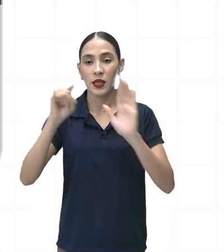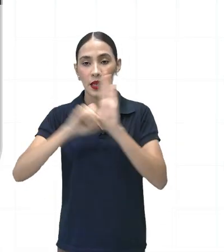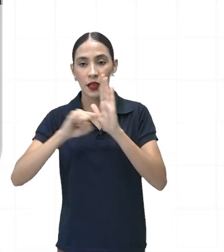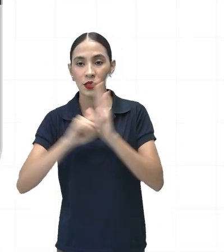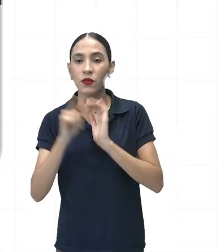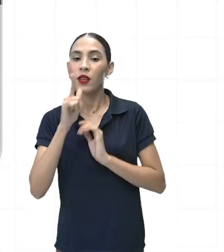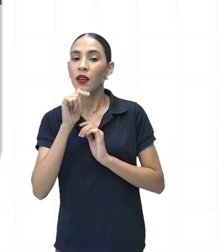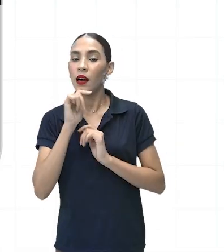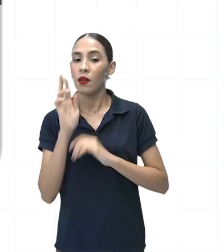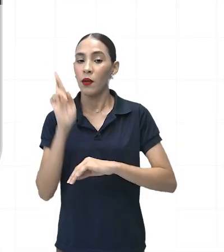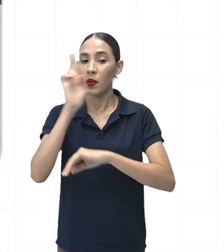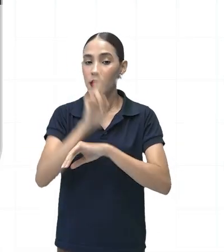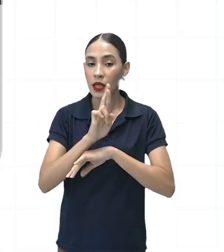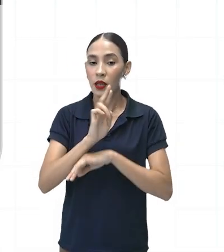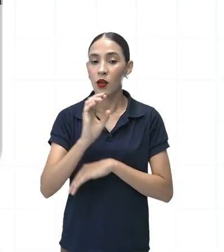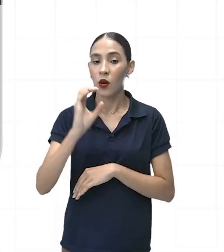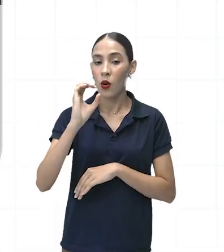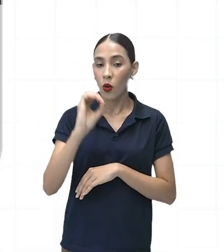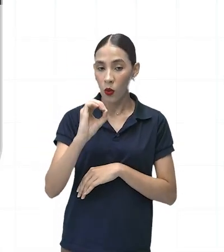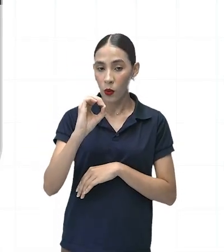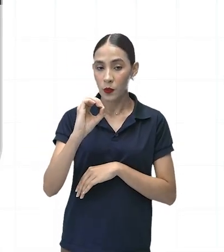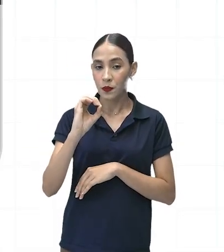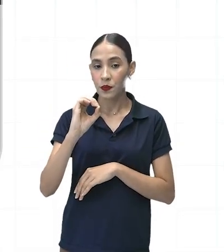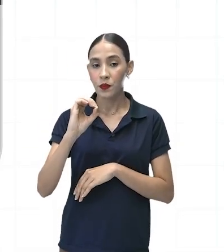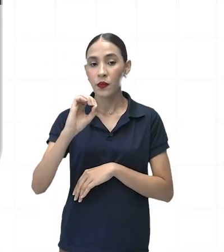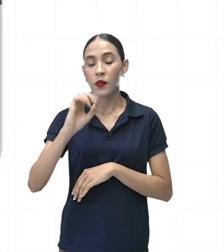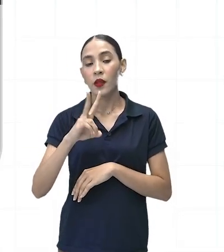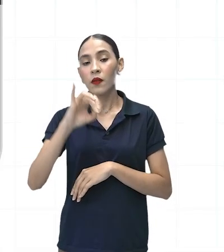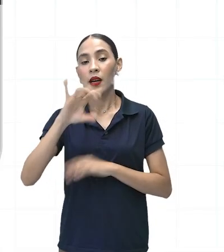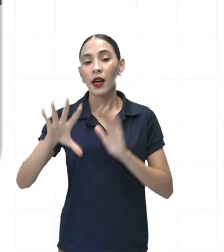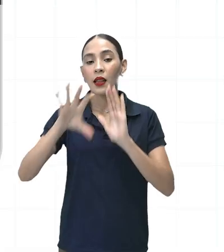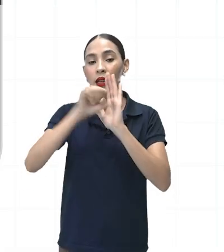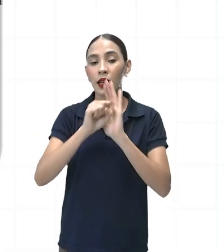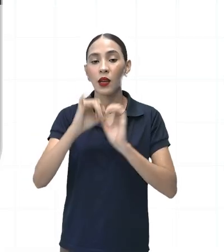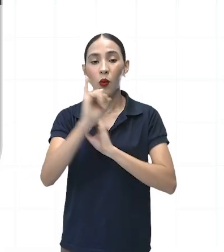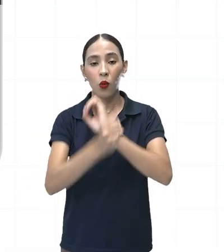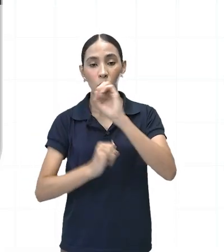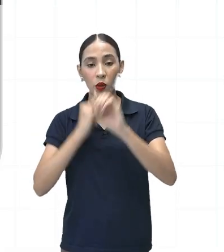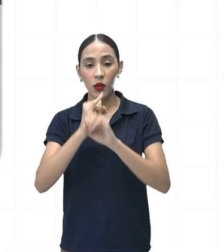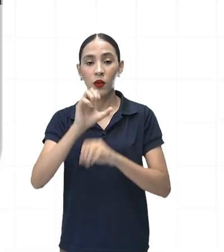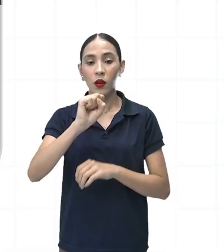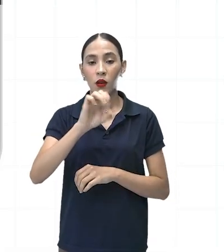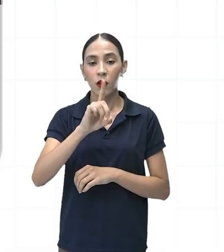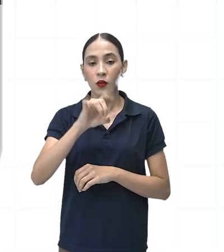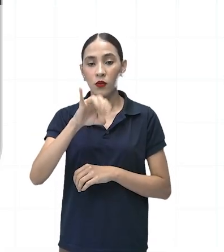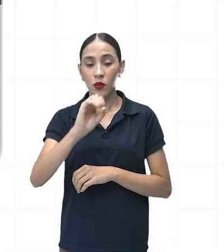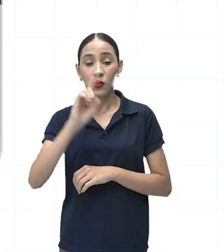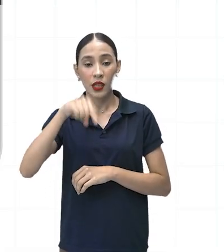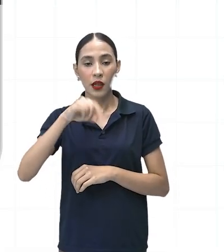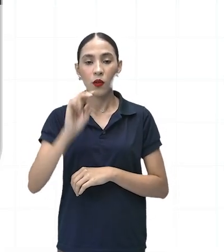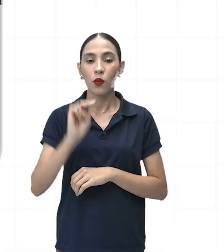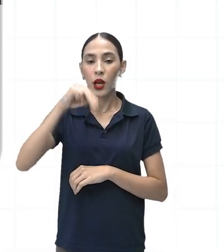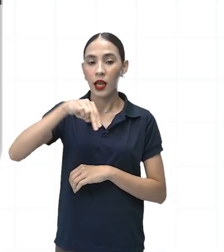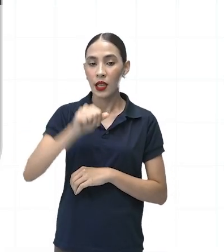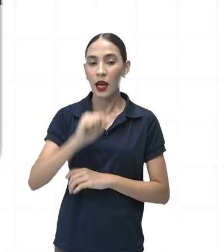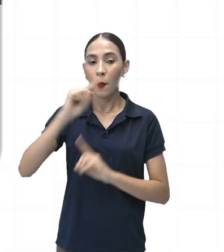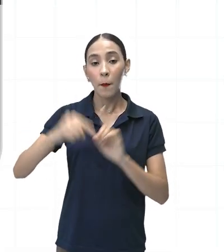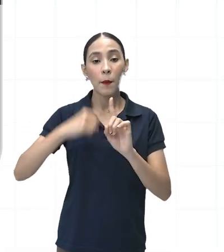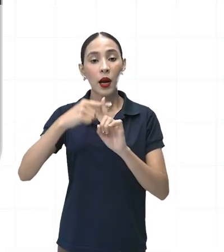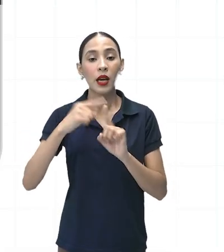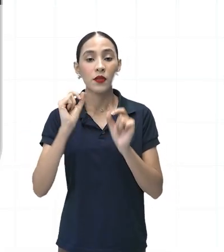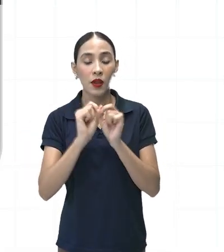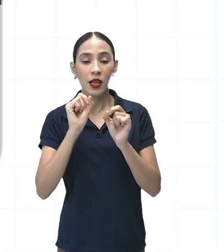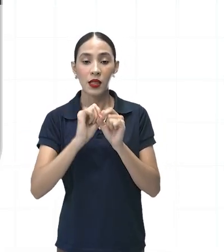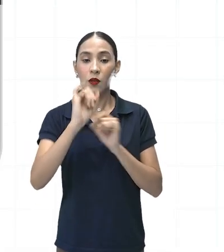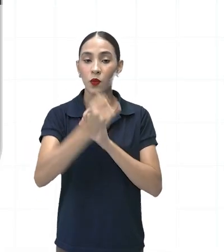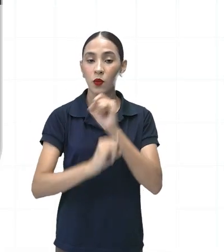da água, representado pelo O, o oxigênio, ela atrai o íon sódio, que é o Na+, fazendo com